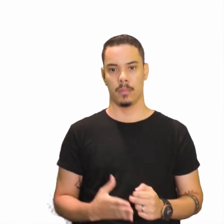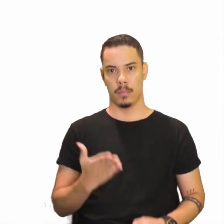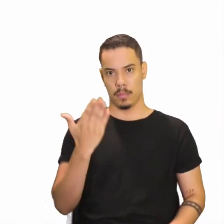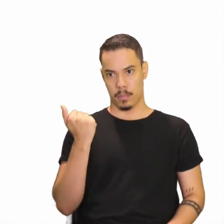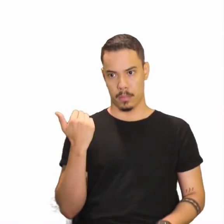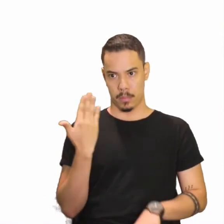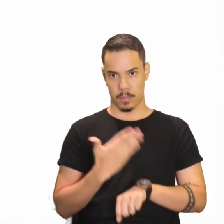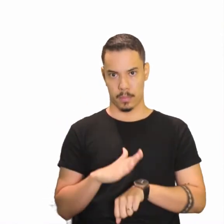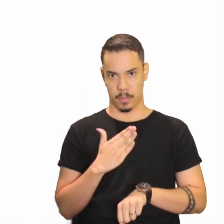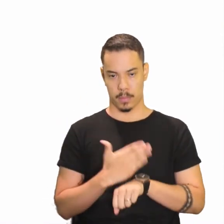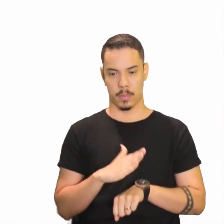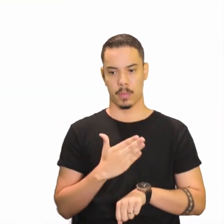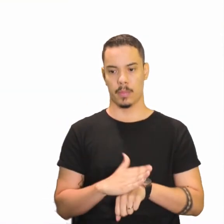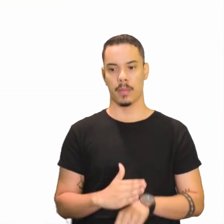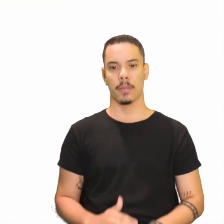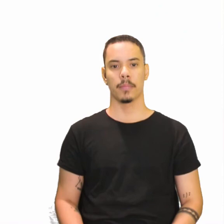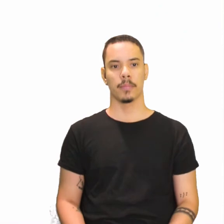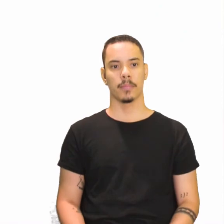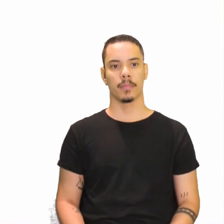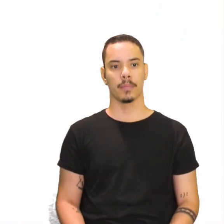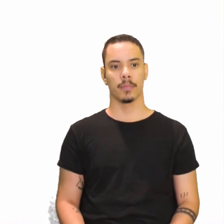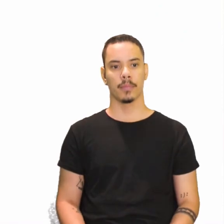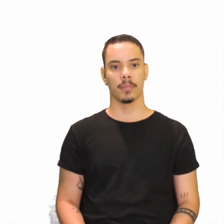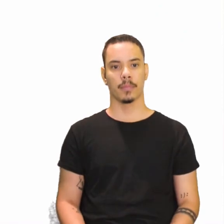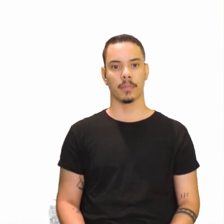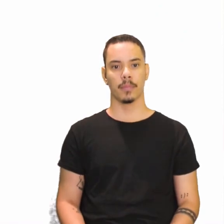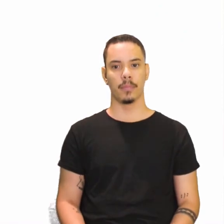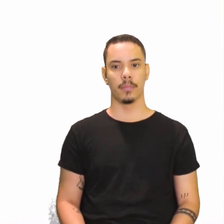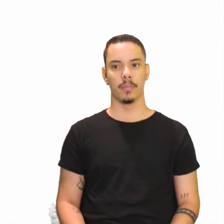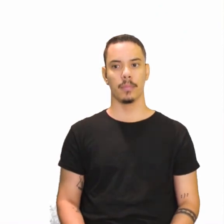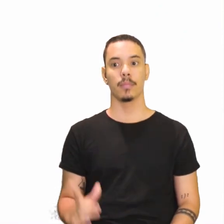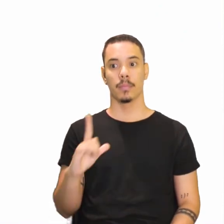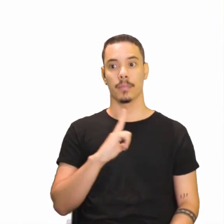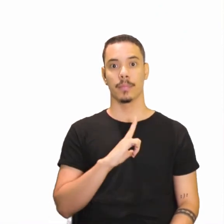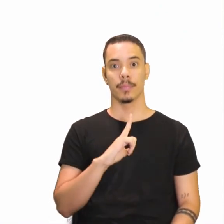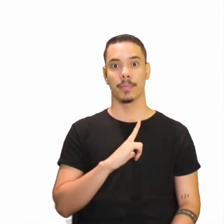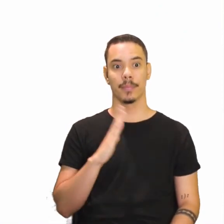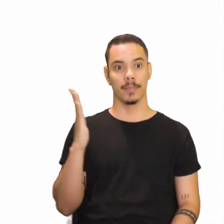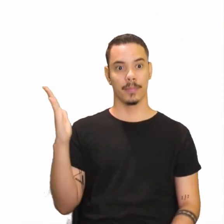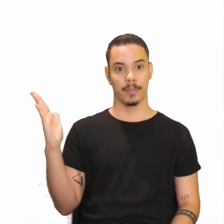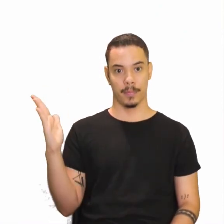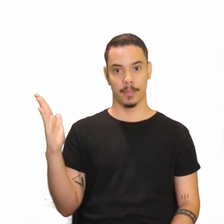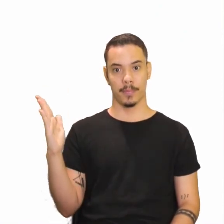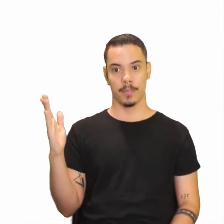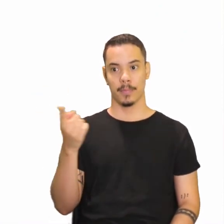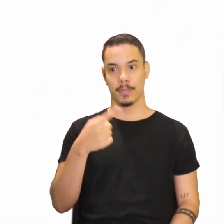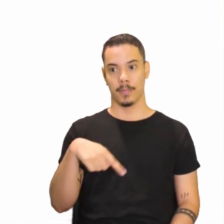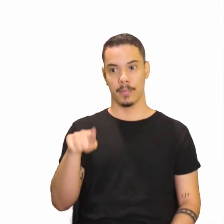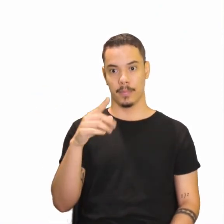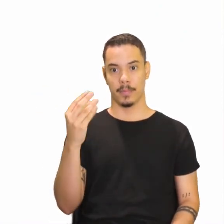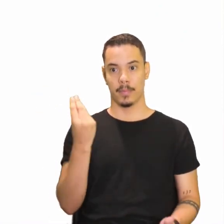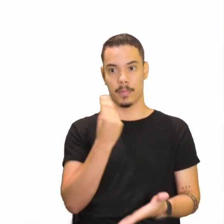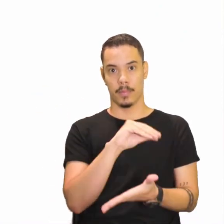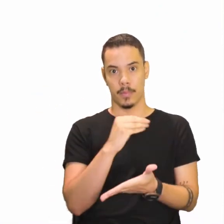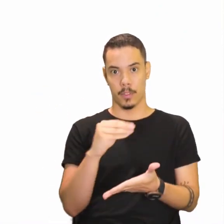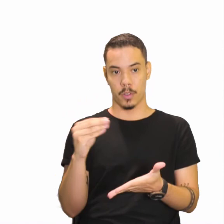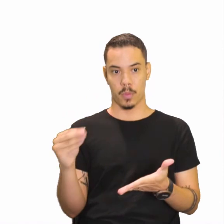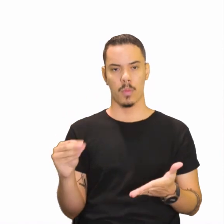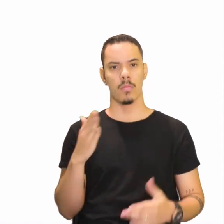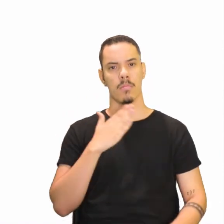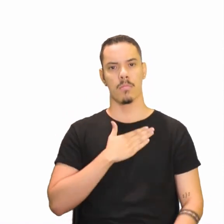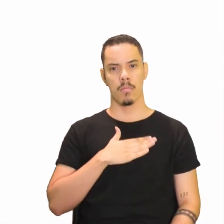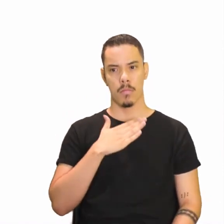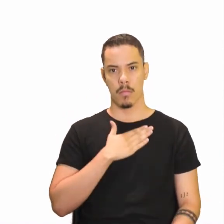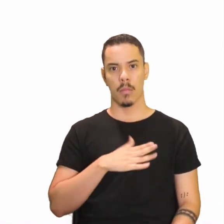Vamos praticar. Temos aqui, o seguinte. Você vai preencher com